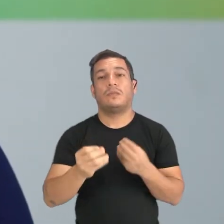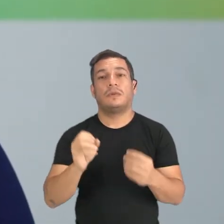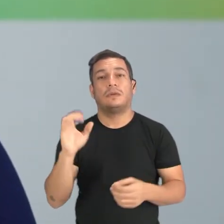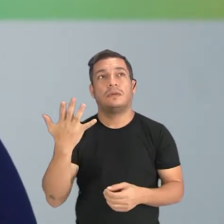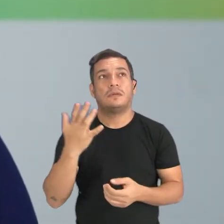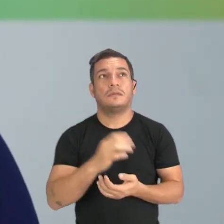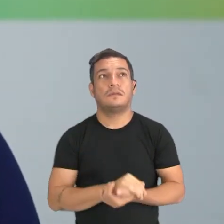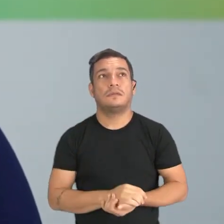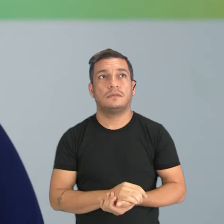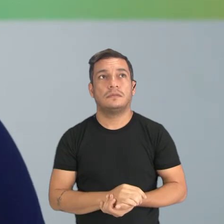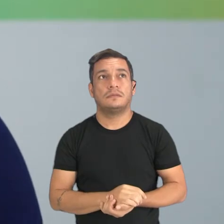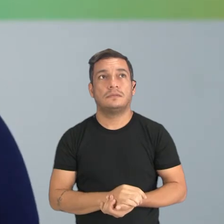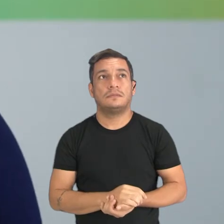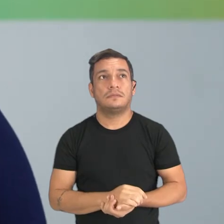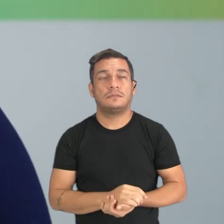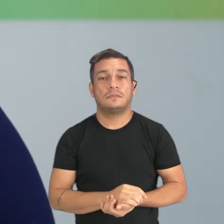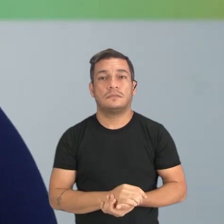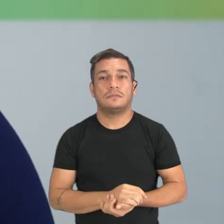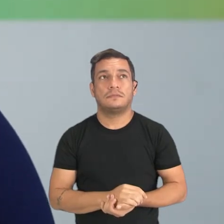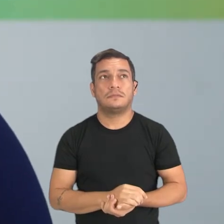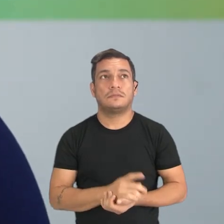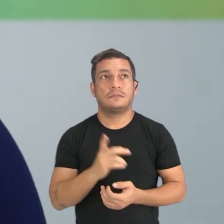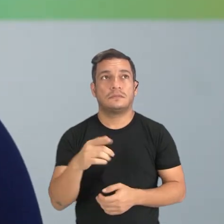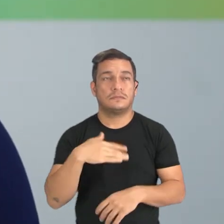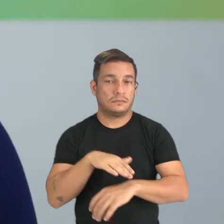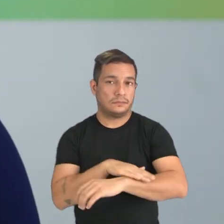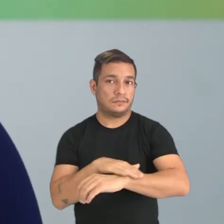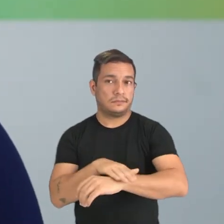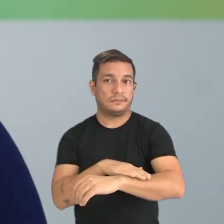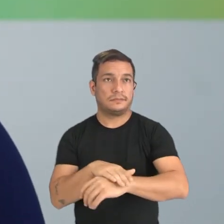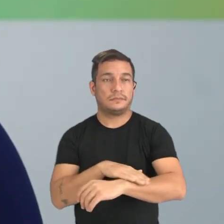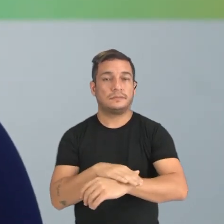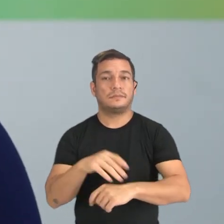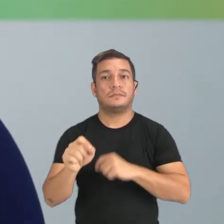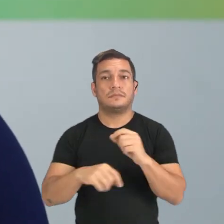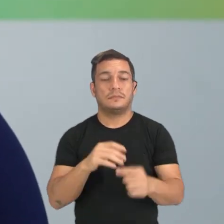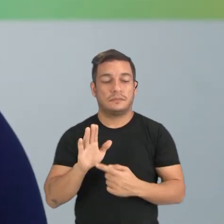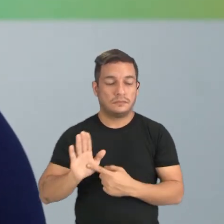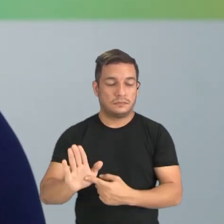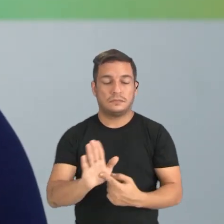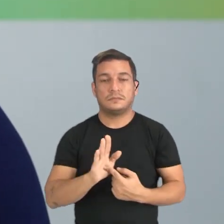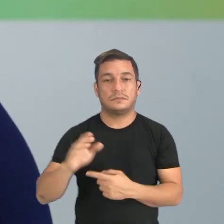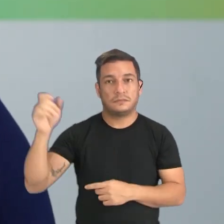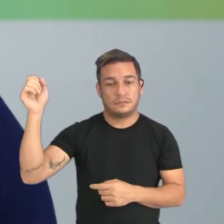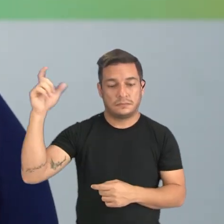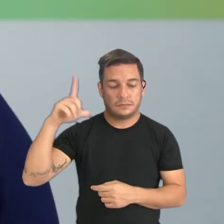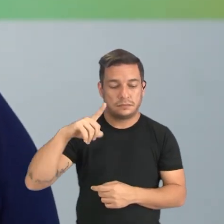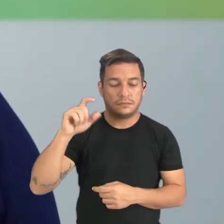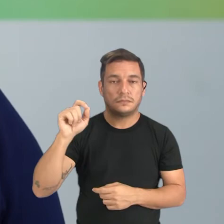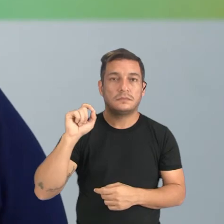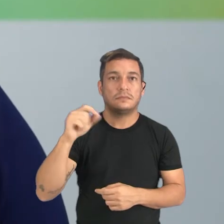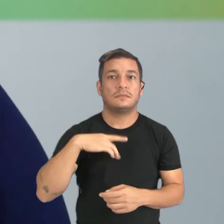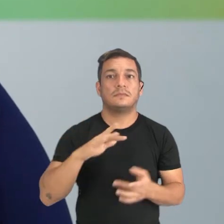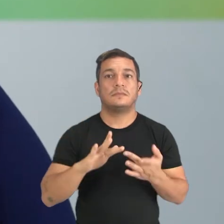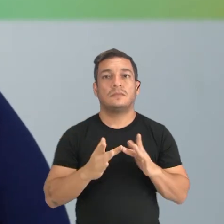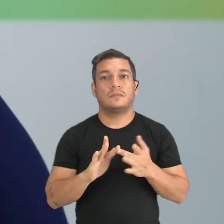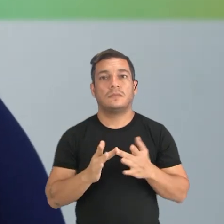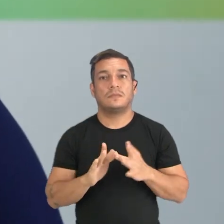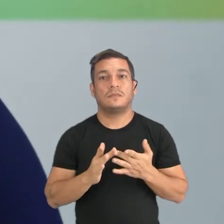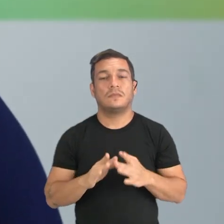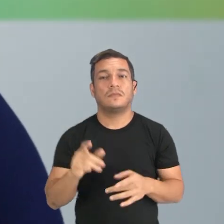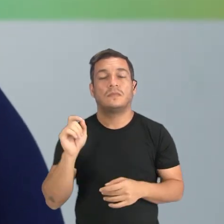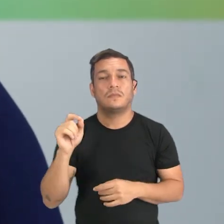acontece? Quando a nossa pele fica exposta ao sol, entra em contato com o